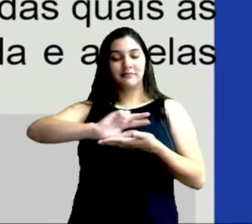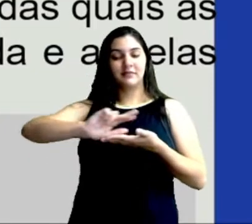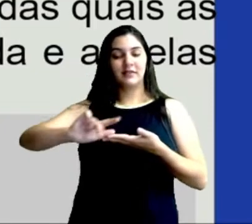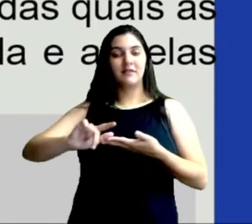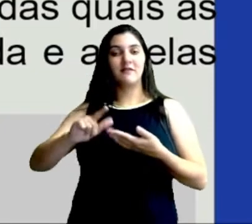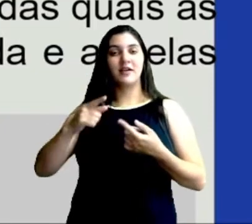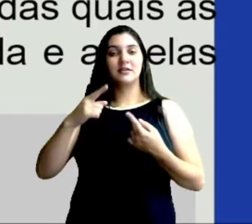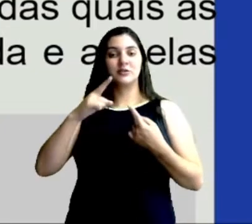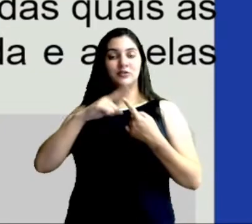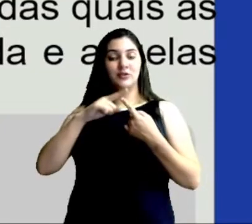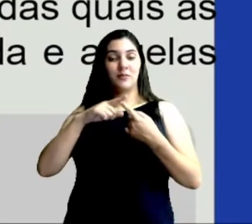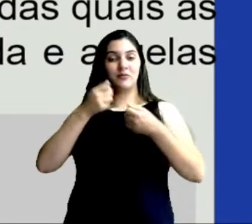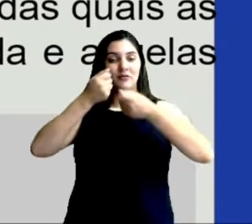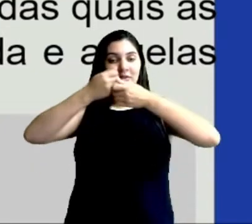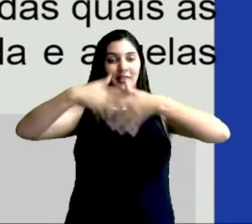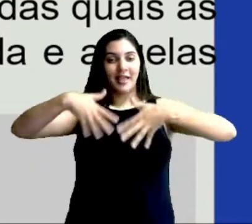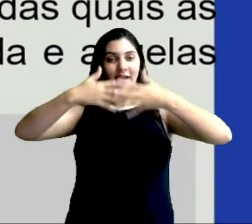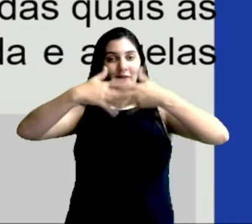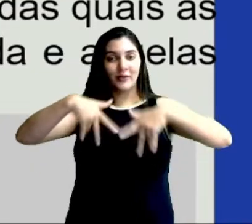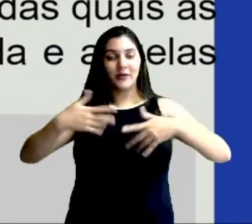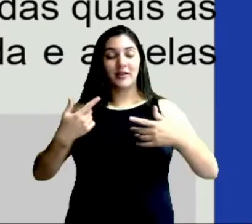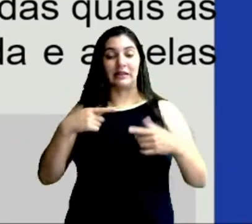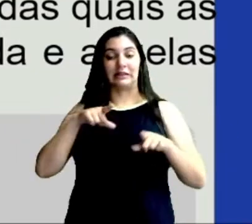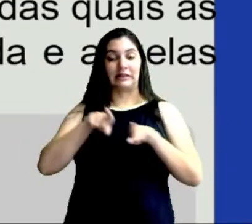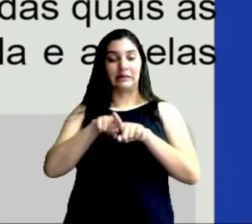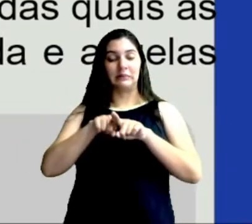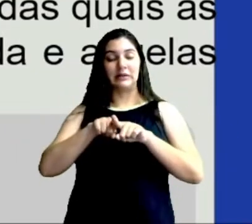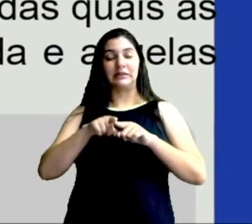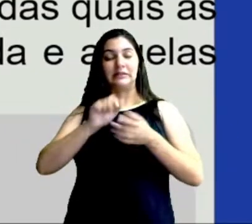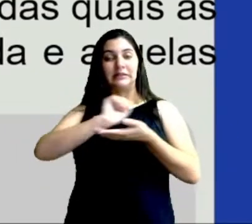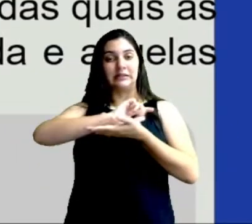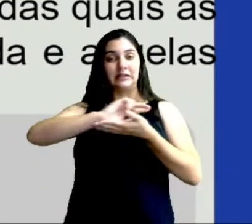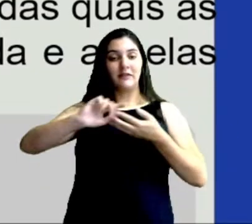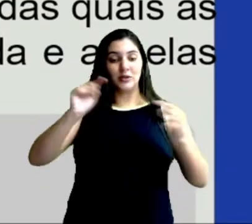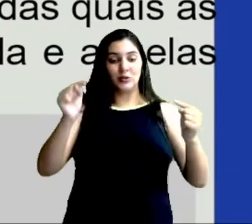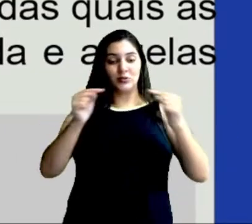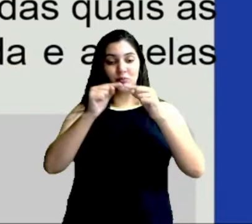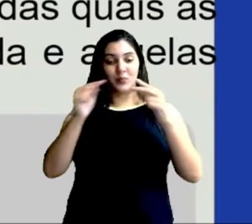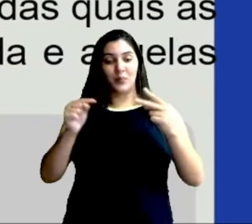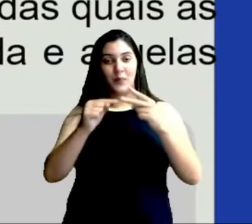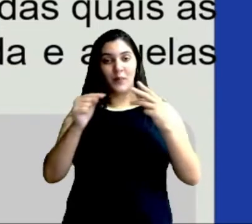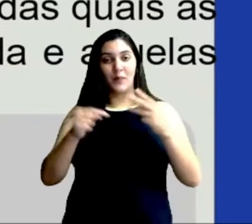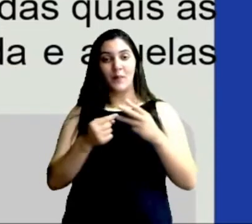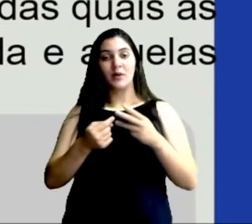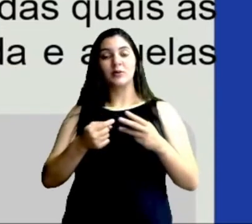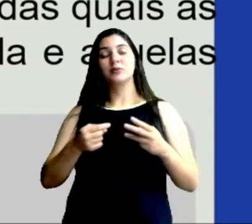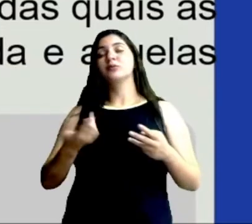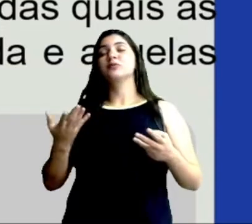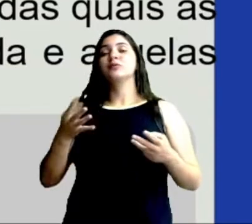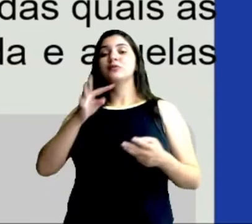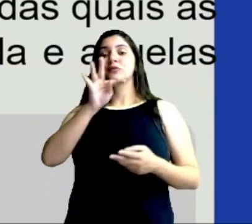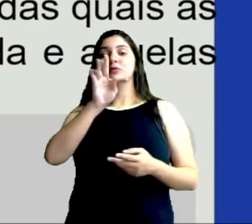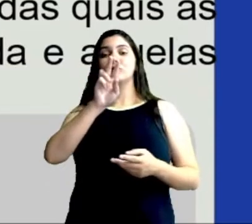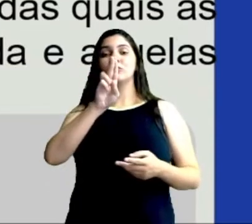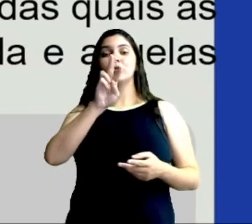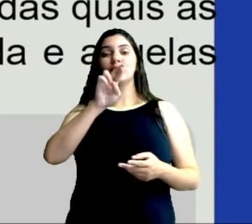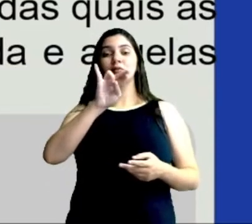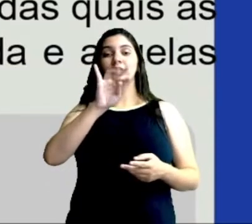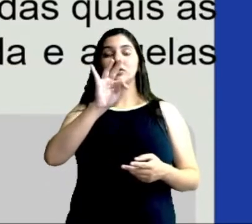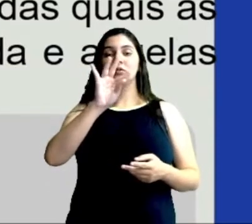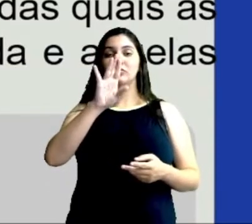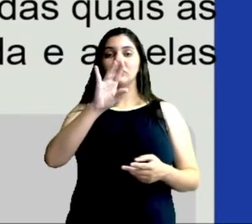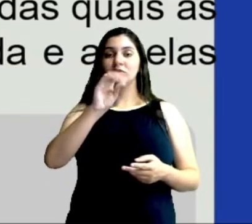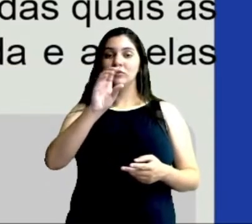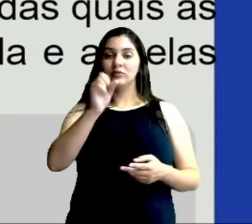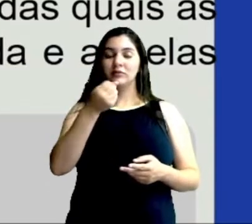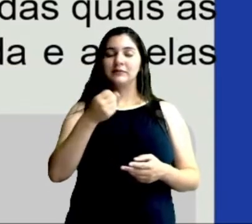elementos naturais e também temos diversos pontos turísticos que apresentam as paisagens bonitas